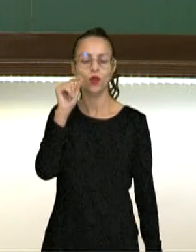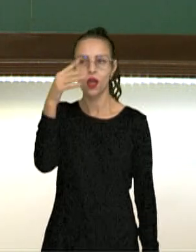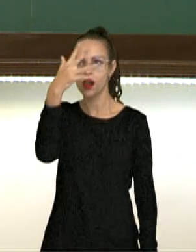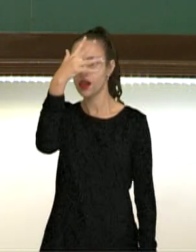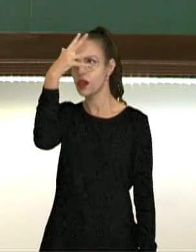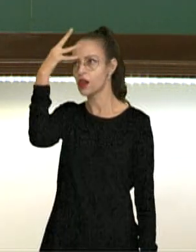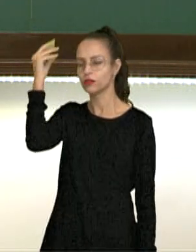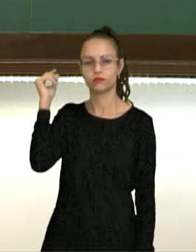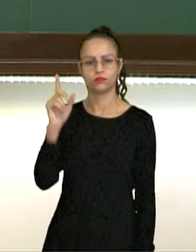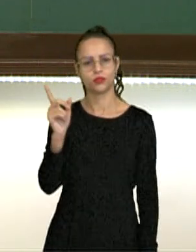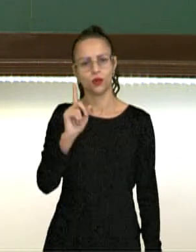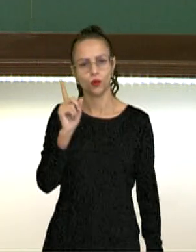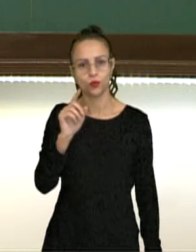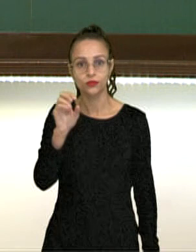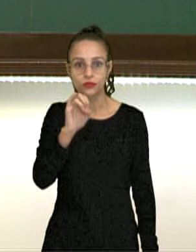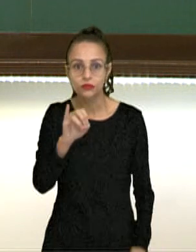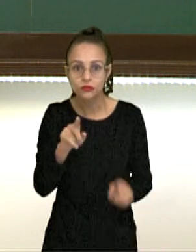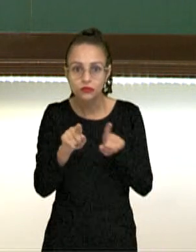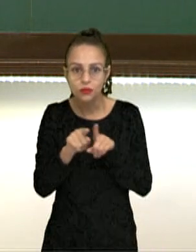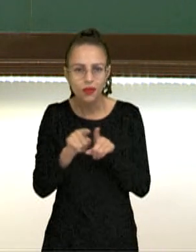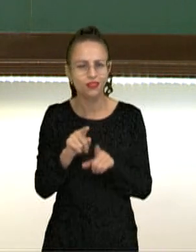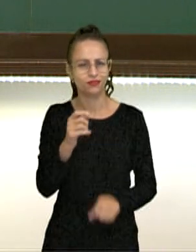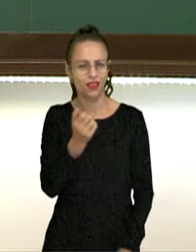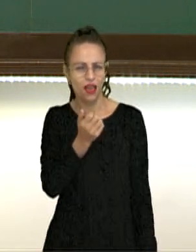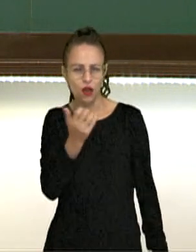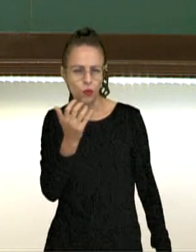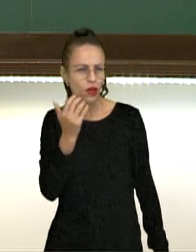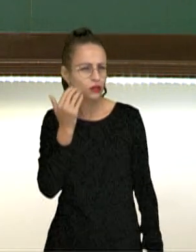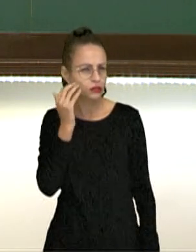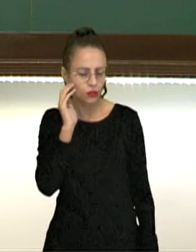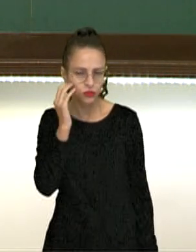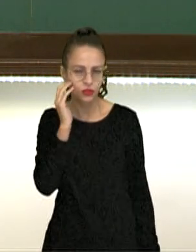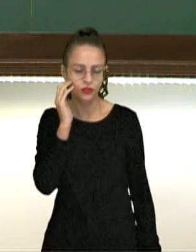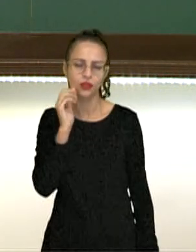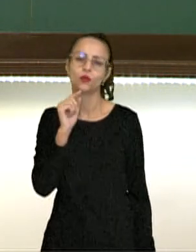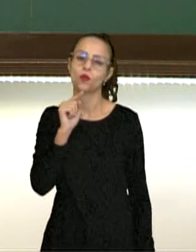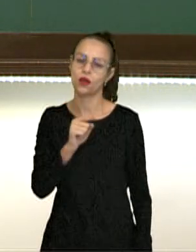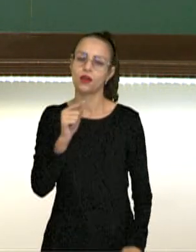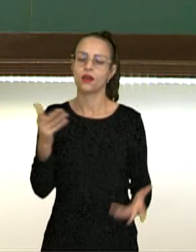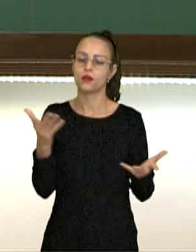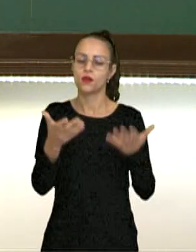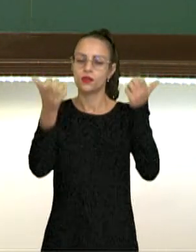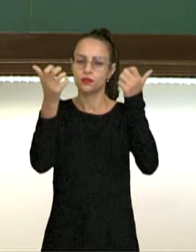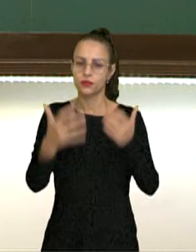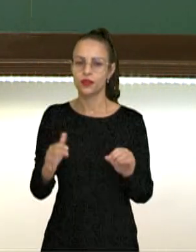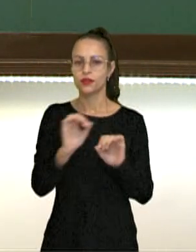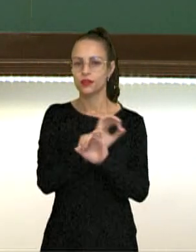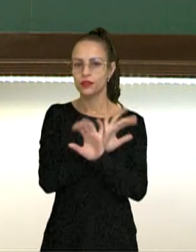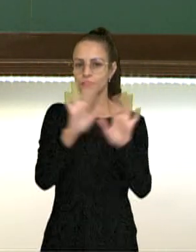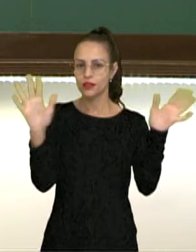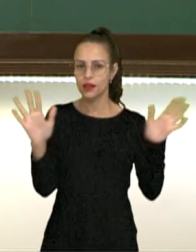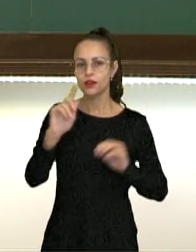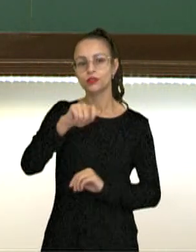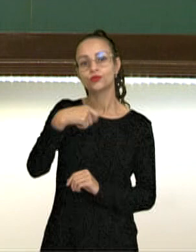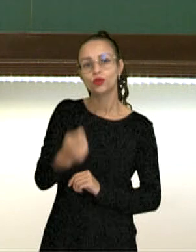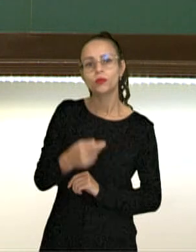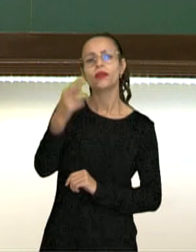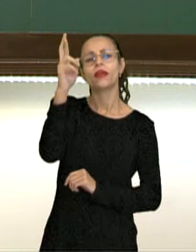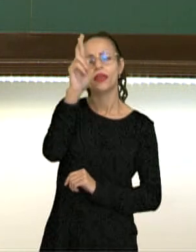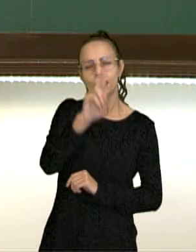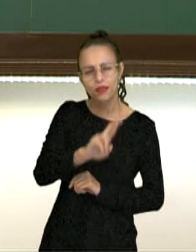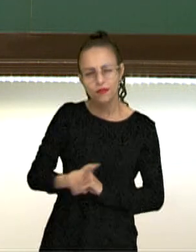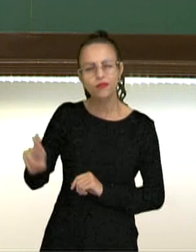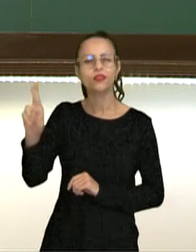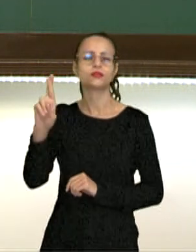esquecidos e para que se ficou alguma coisa sem entender, isso possa acontecer nessas aulas que a gente repensa, que a gente